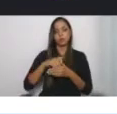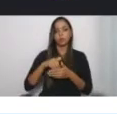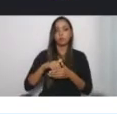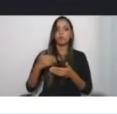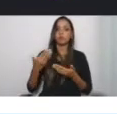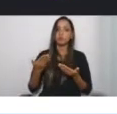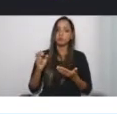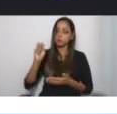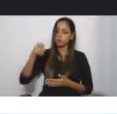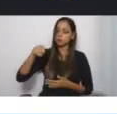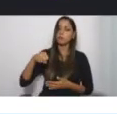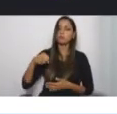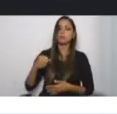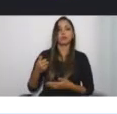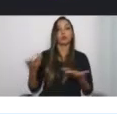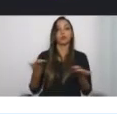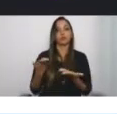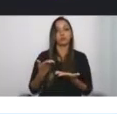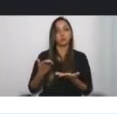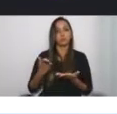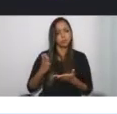necessário.